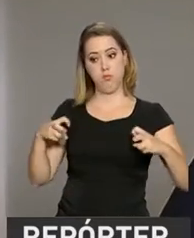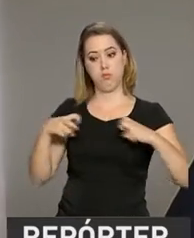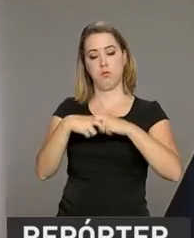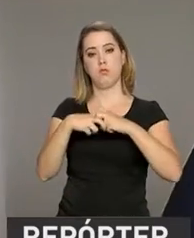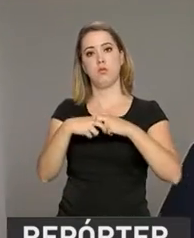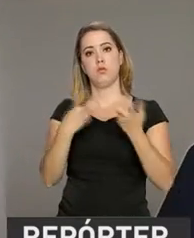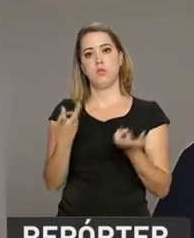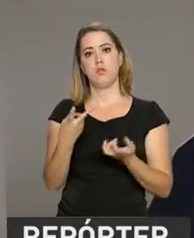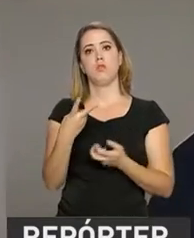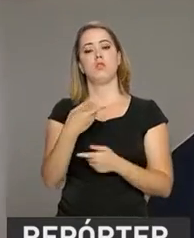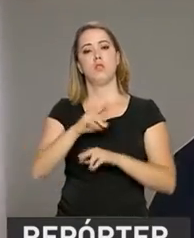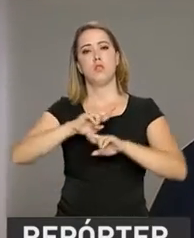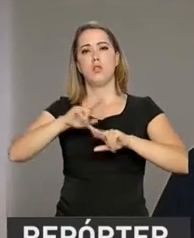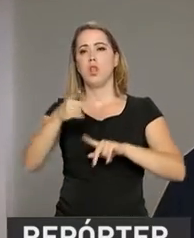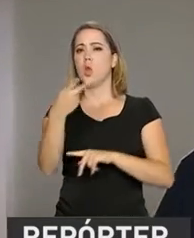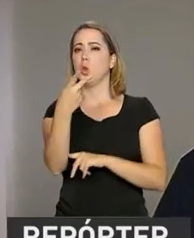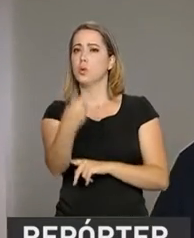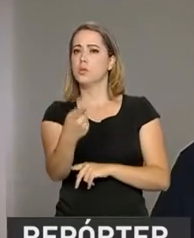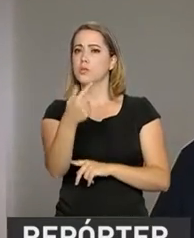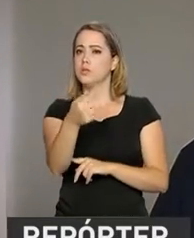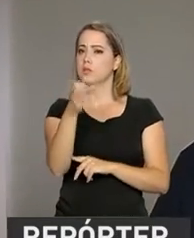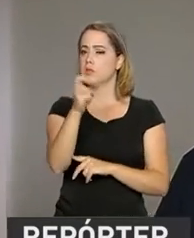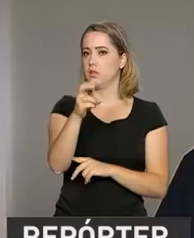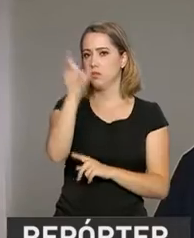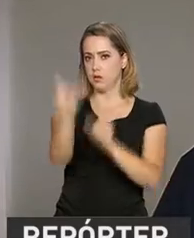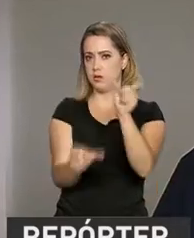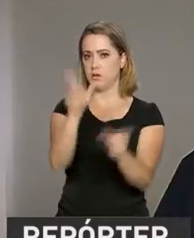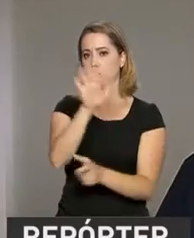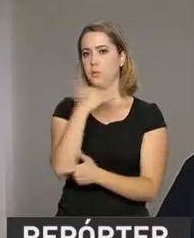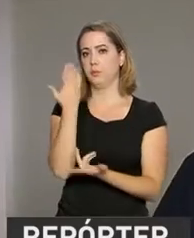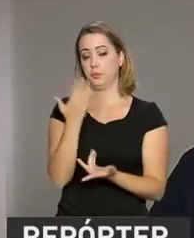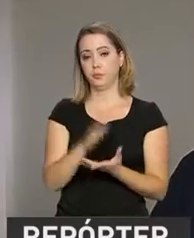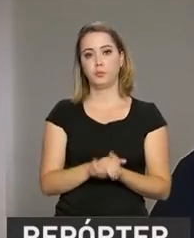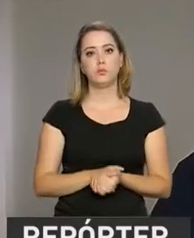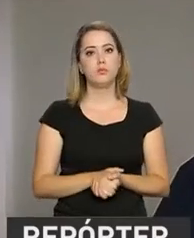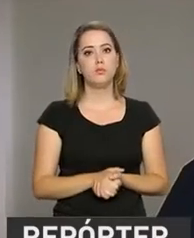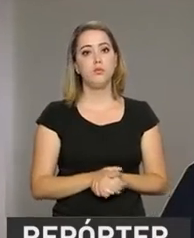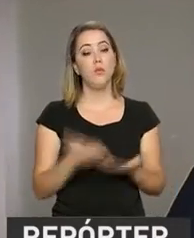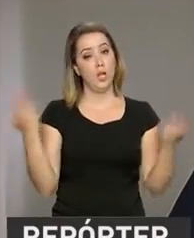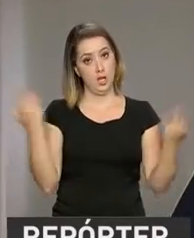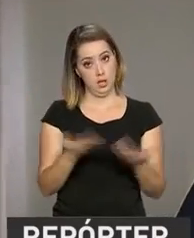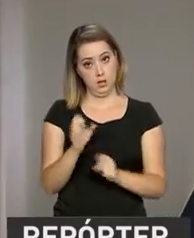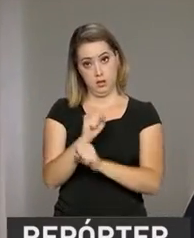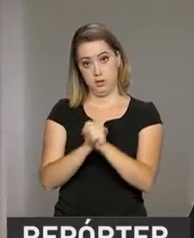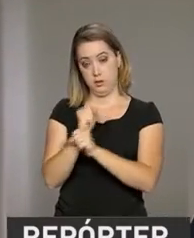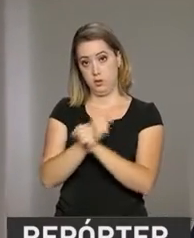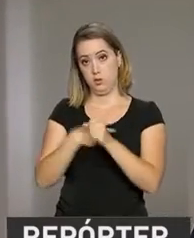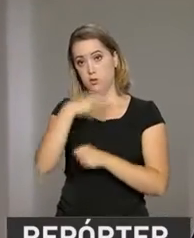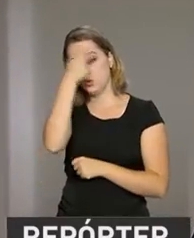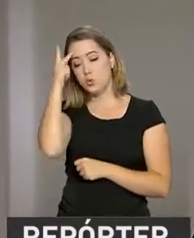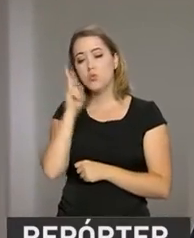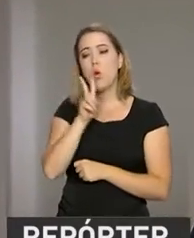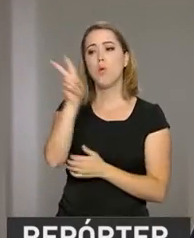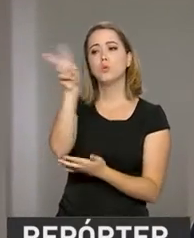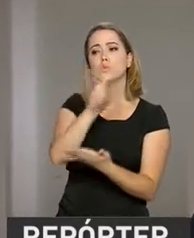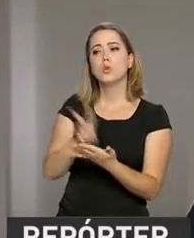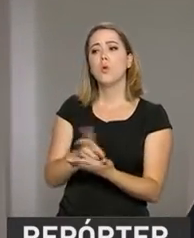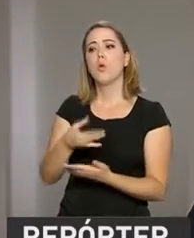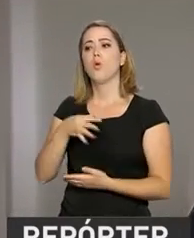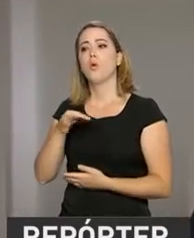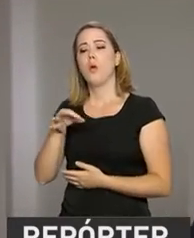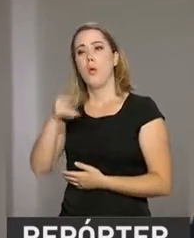ainda preocupante. Quais são os alvos da fiscalização deste ano? São aquelas condutas mais lesivas no trânsito, excesso de